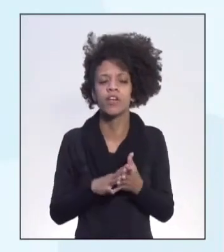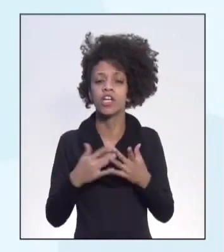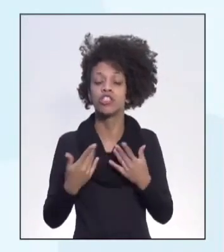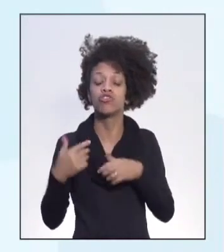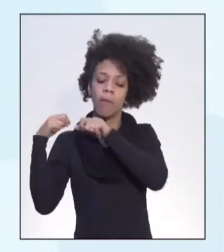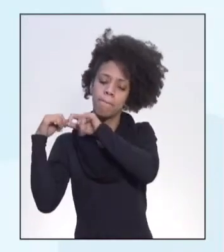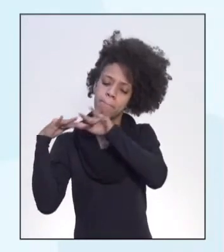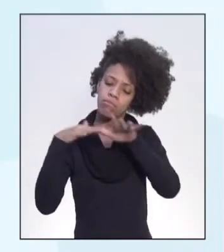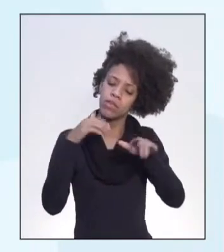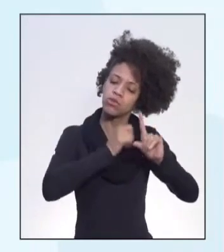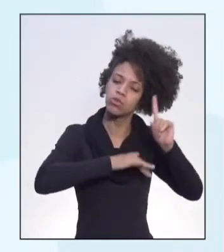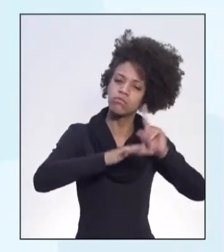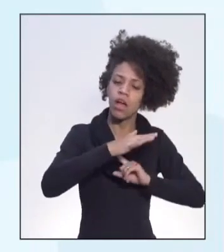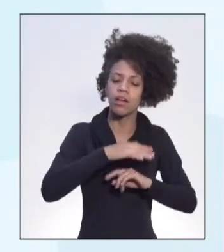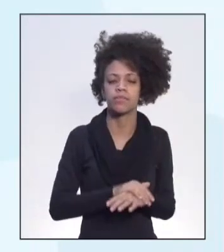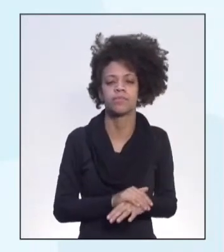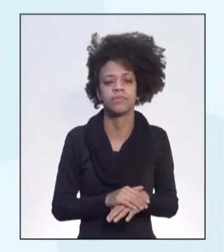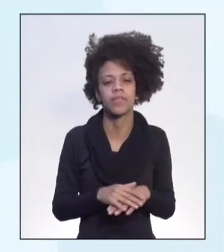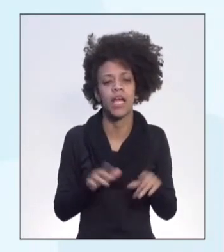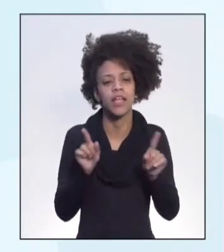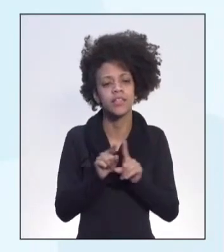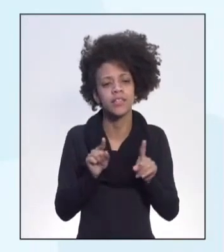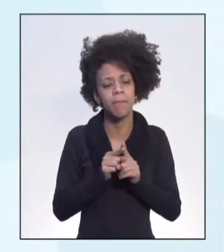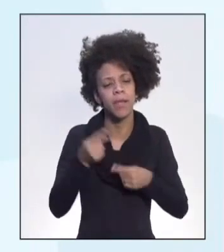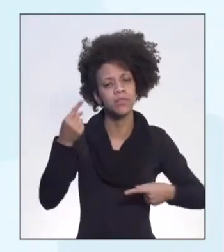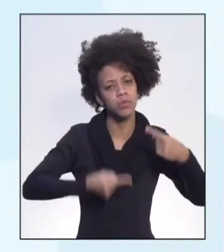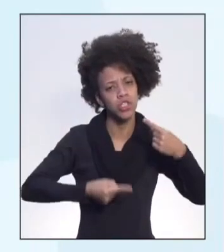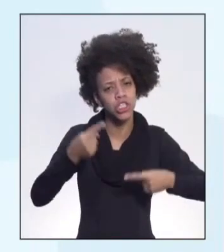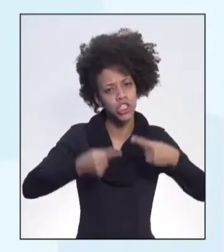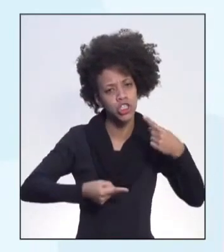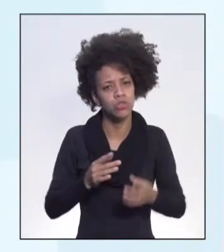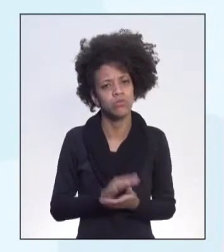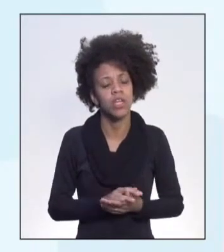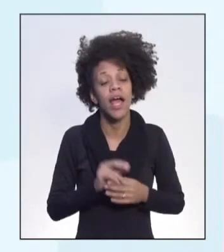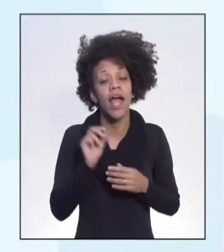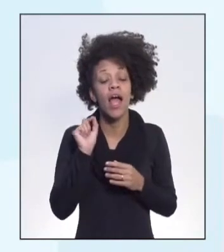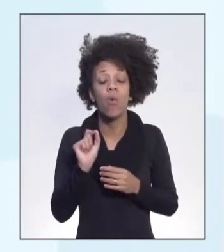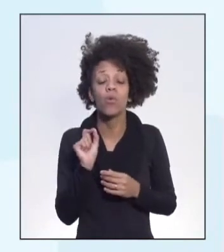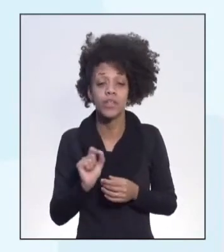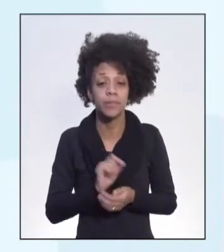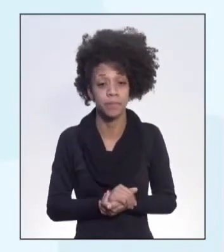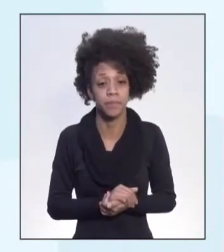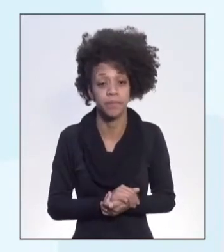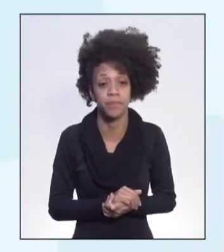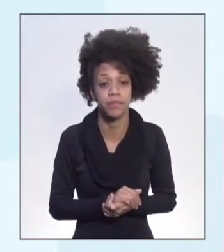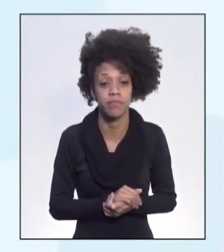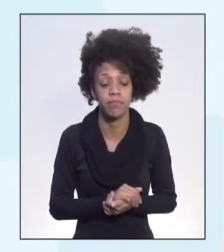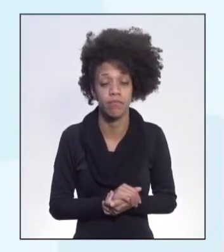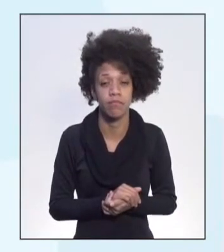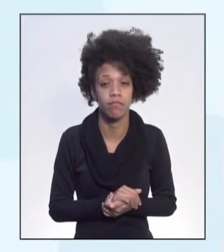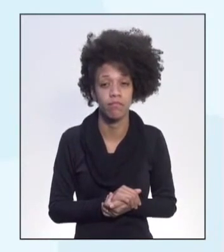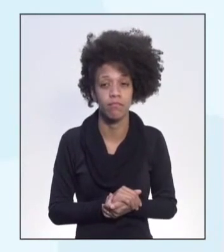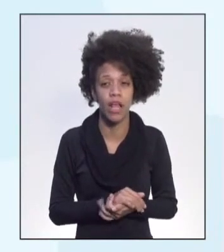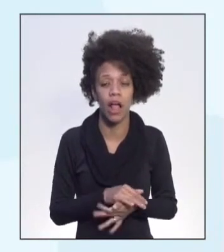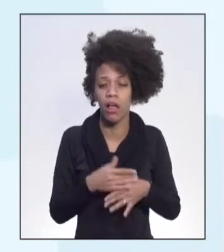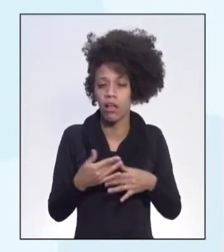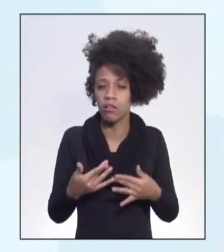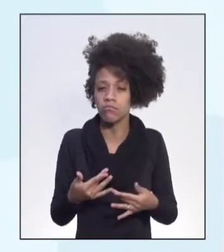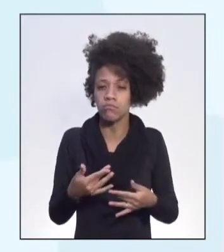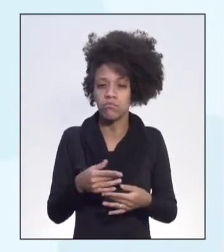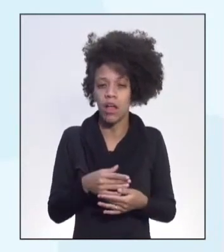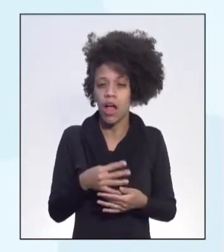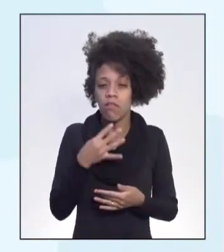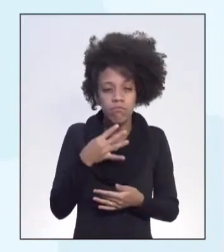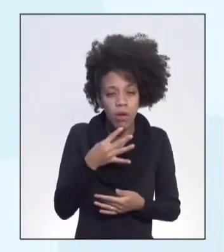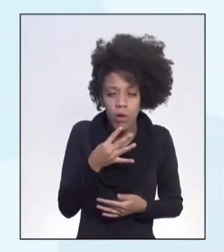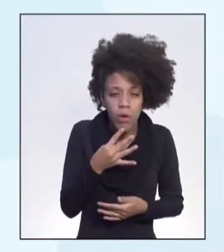movimentos sociais, de movimentos políticos que visam não deixar de reconhecer